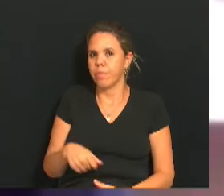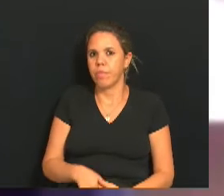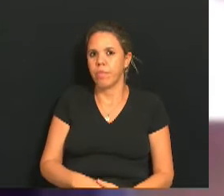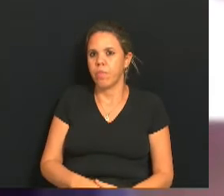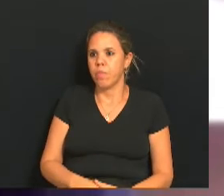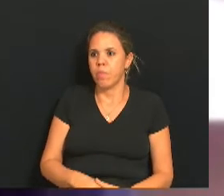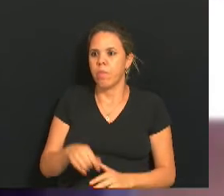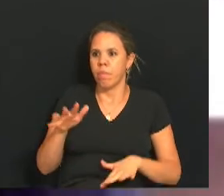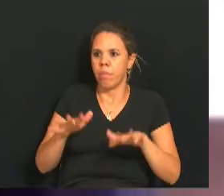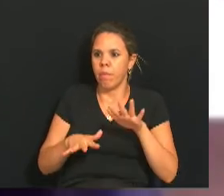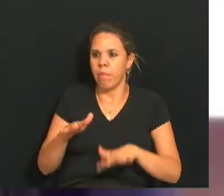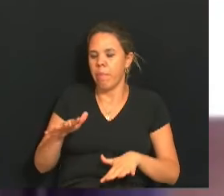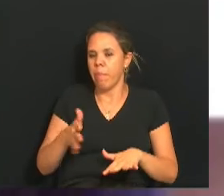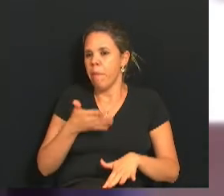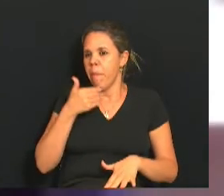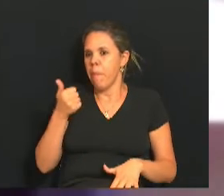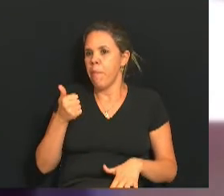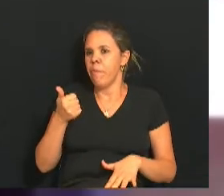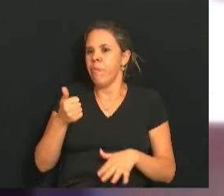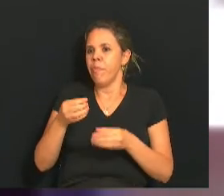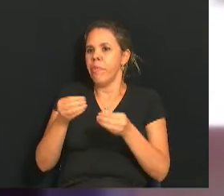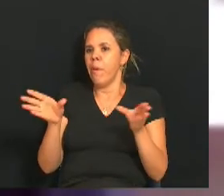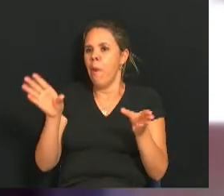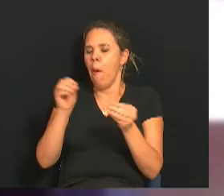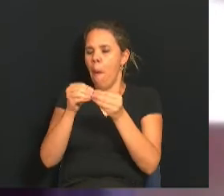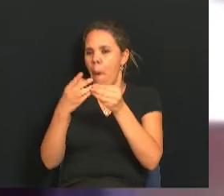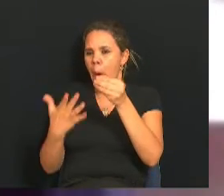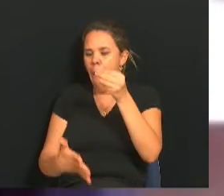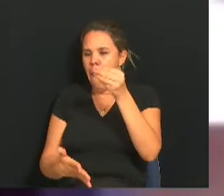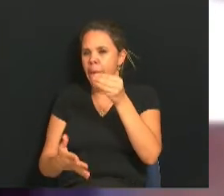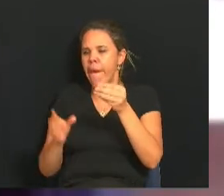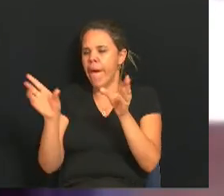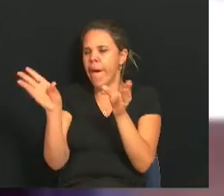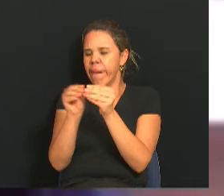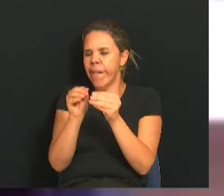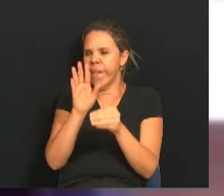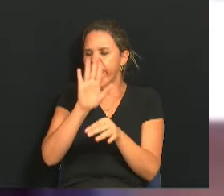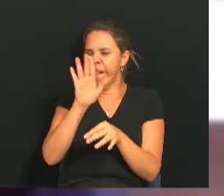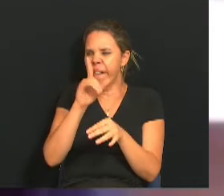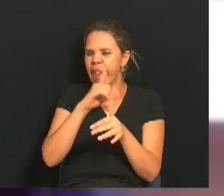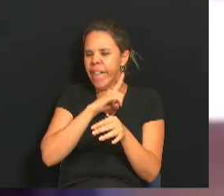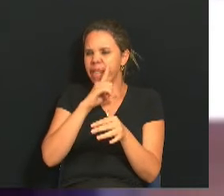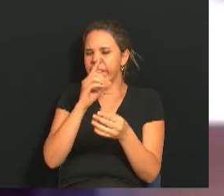talvez seja preferível uma mais robusta do que uma enxuta que